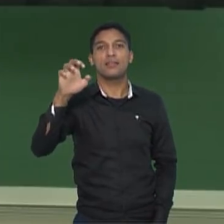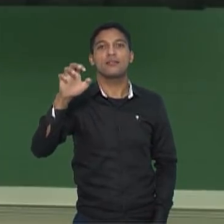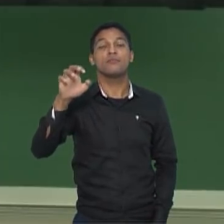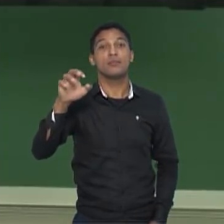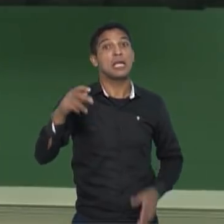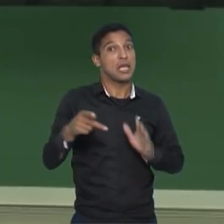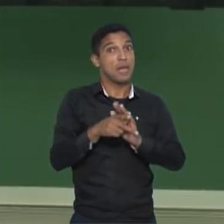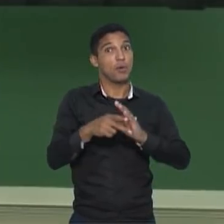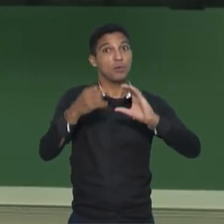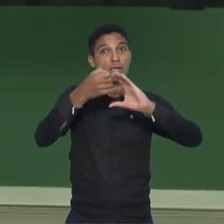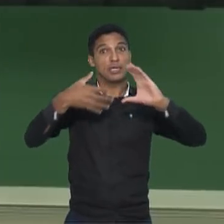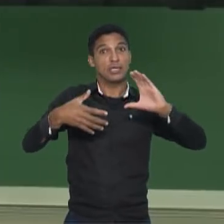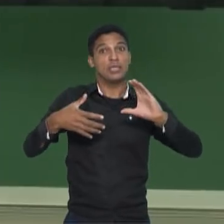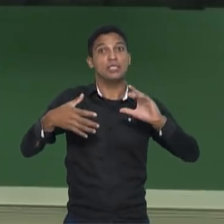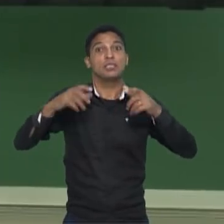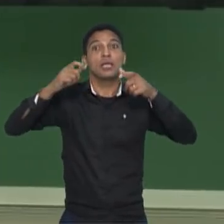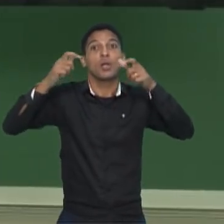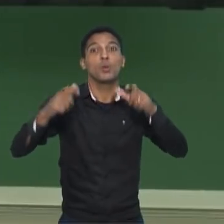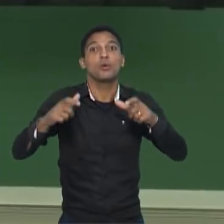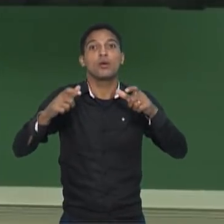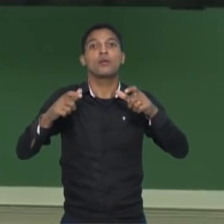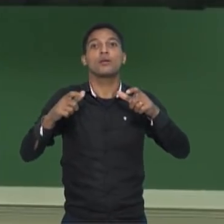regiões desérticas.